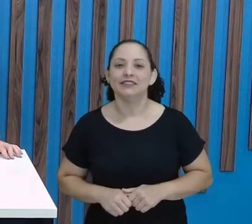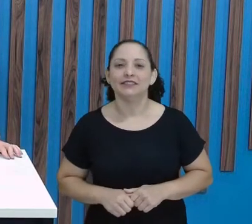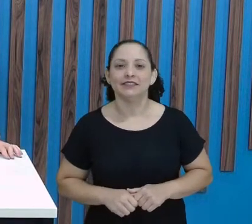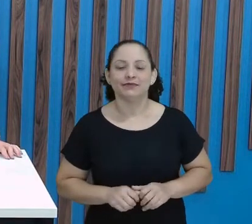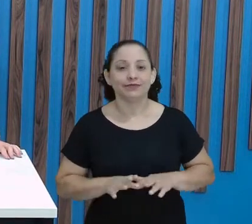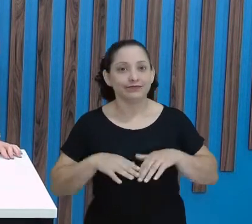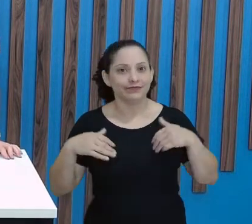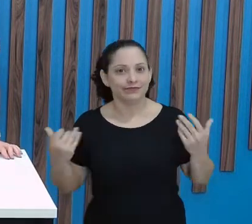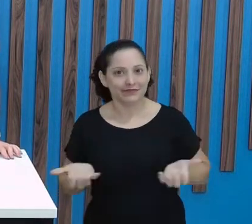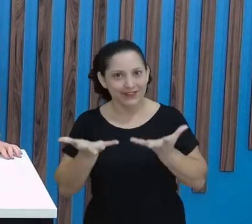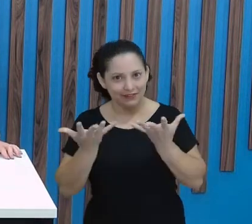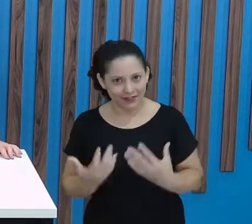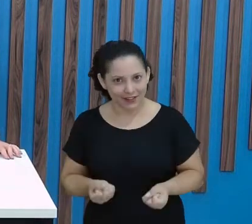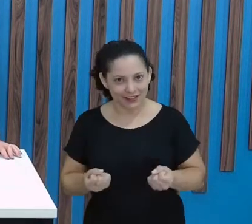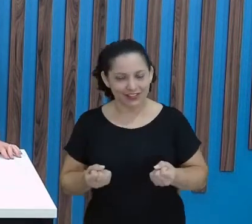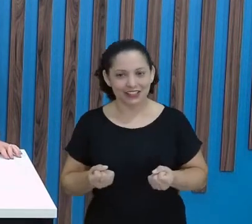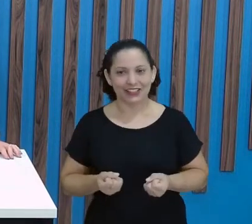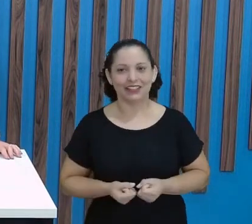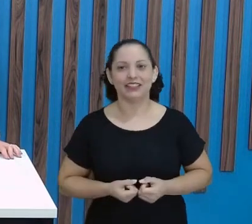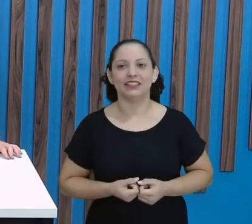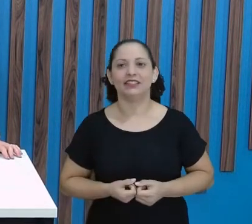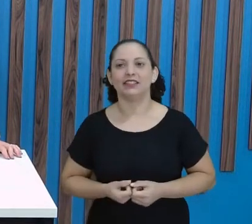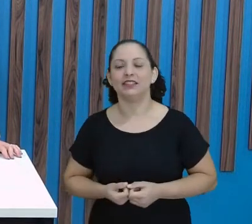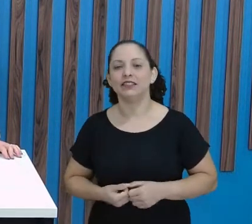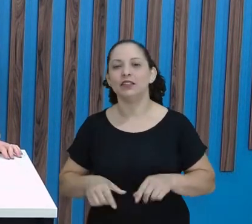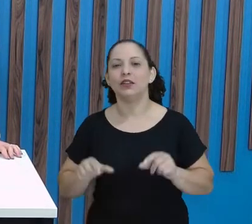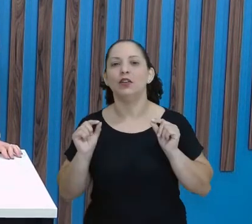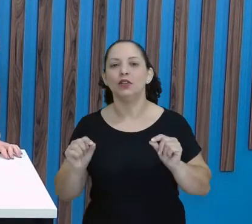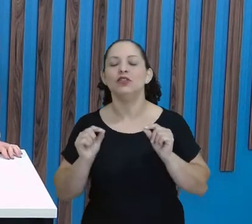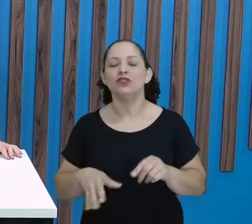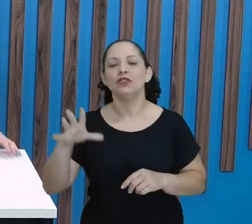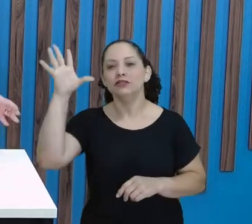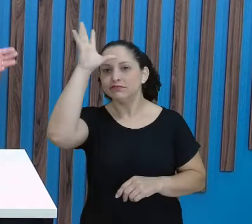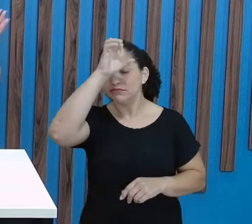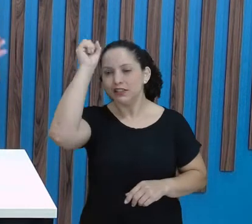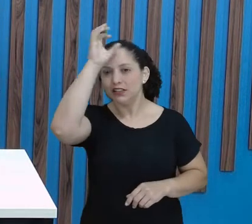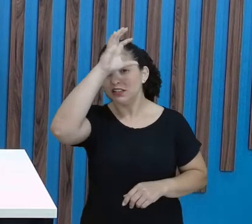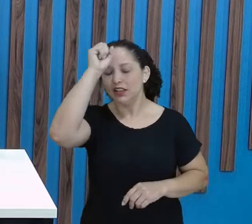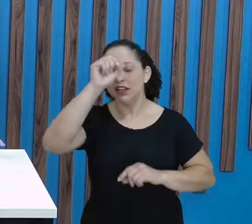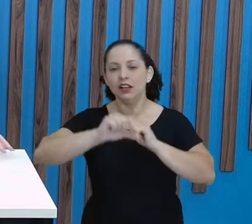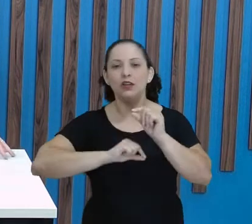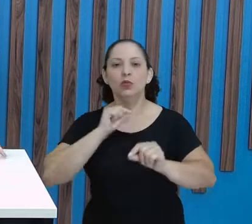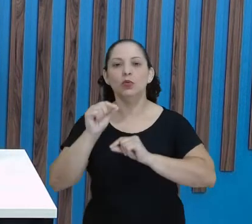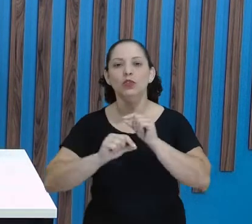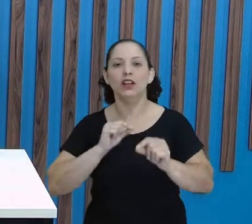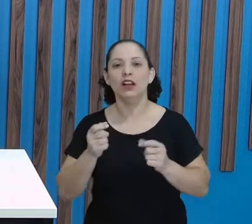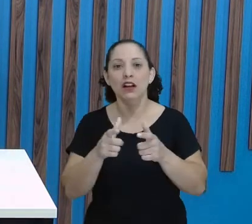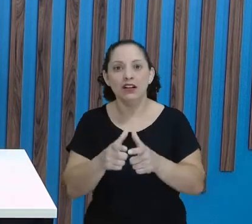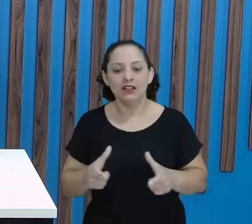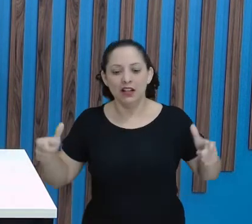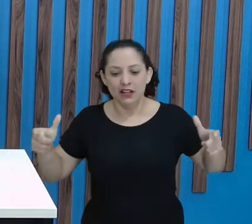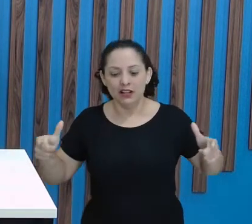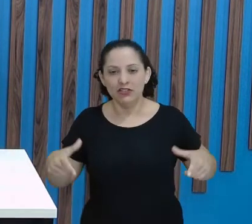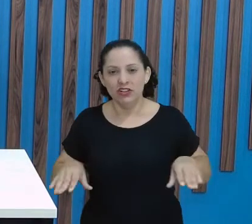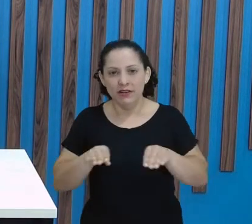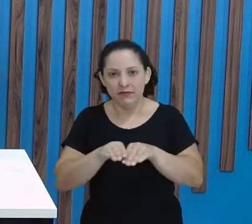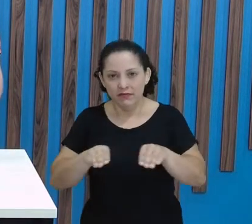Então, vamos lá. O que temos para hoje? Exatamente, vamos explorar aqui grandezas e